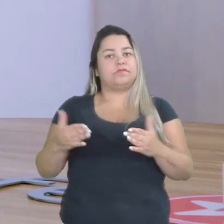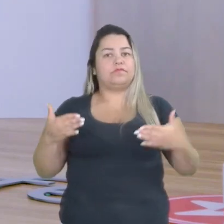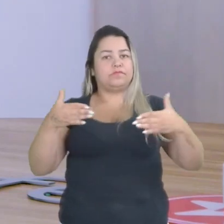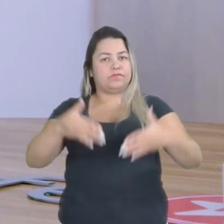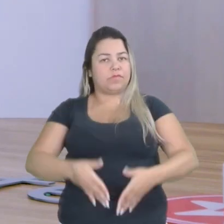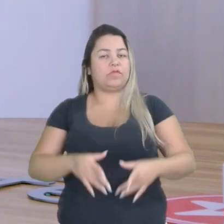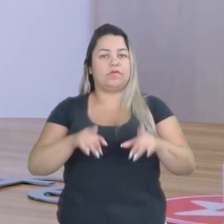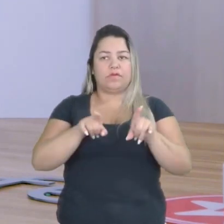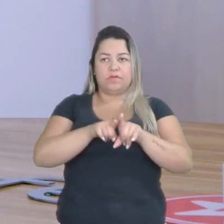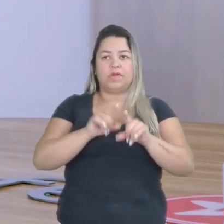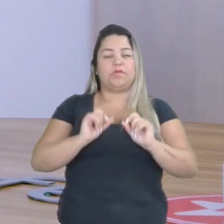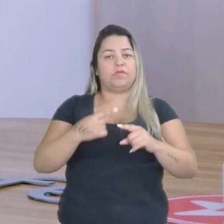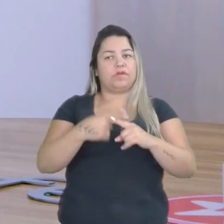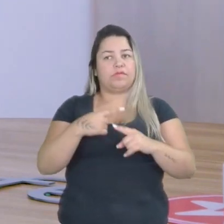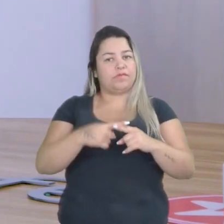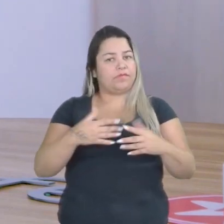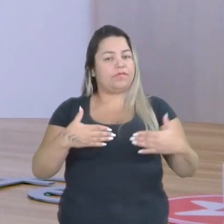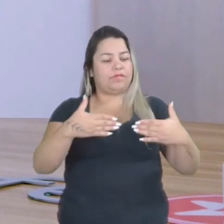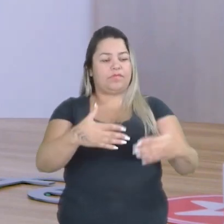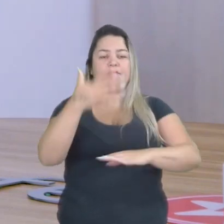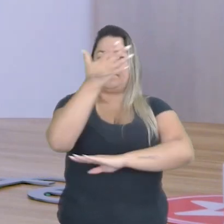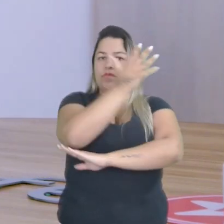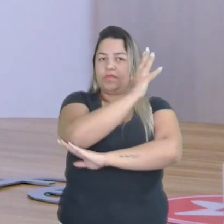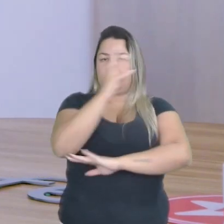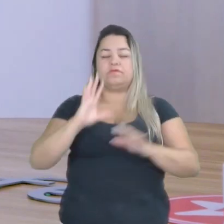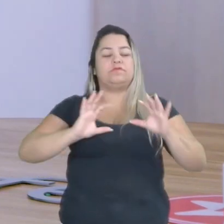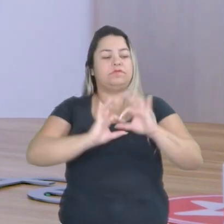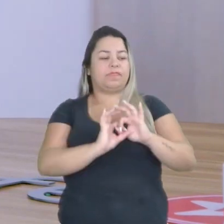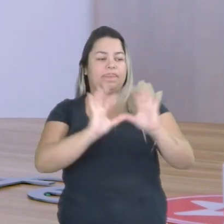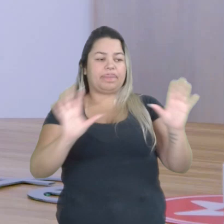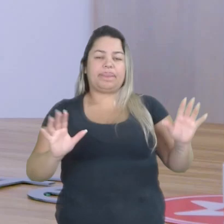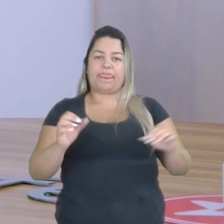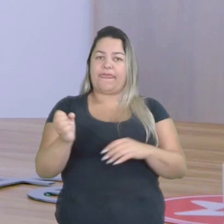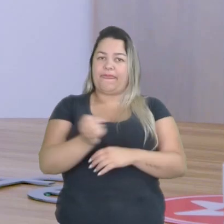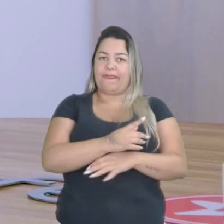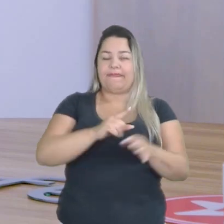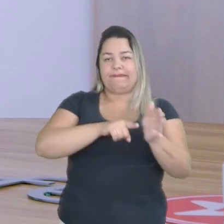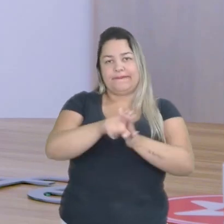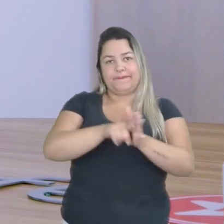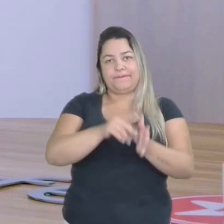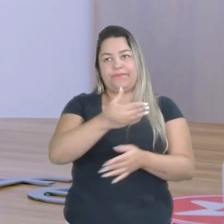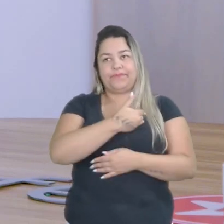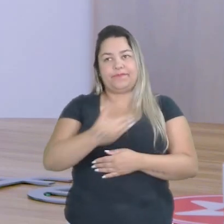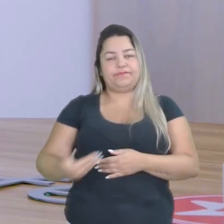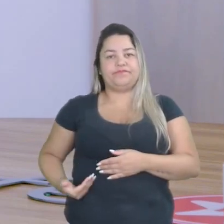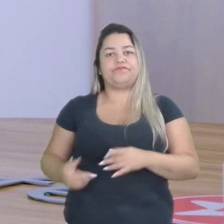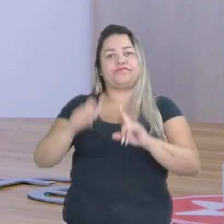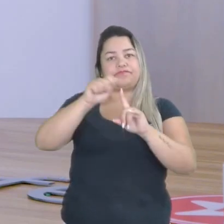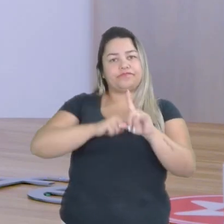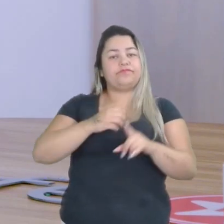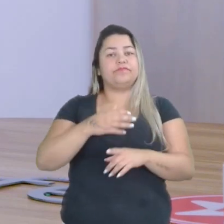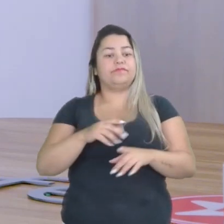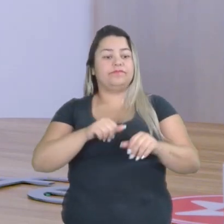processo participativo num texto que o Ministério de Meio Ambiente vai disponibilizar para uma nova consulta pública